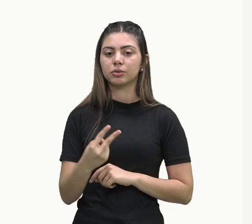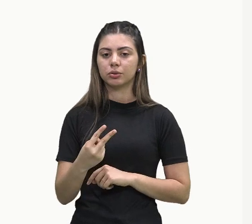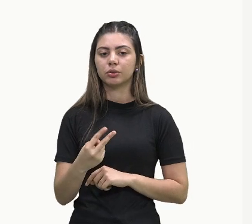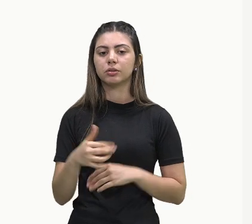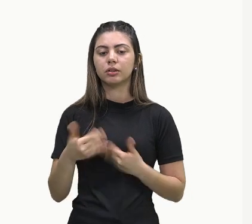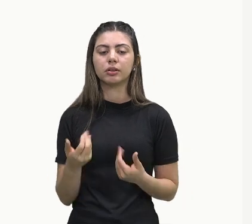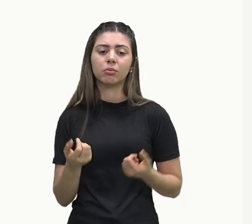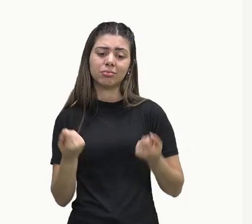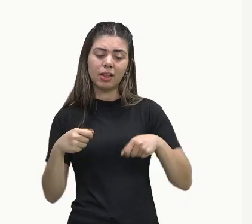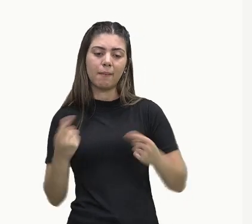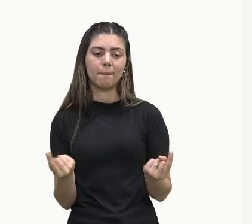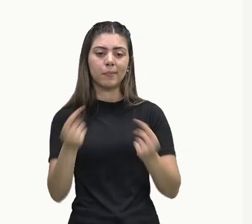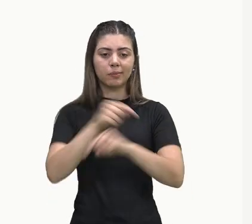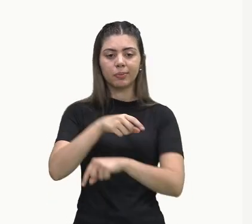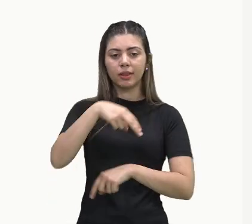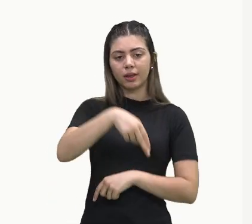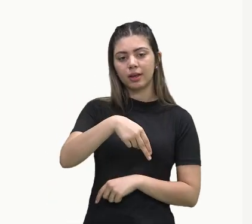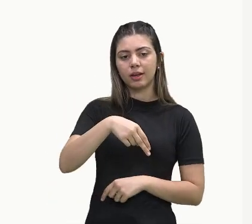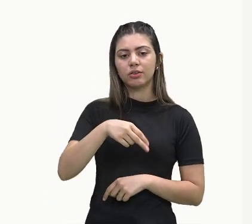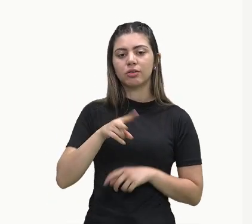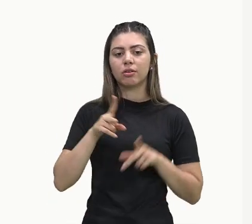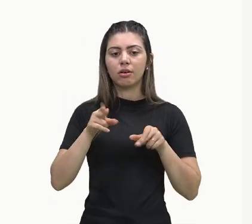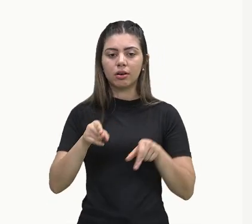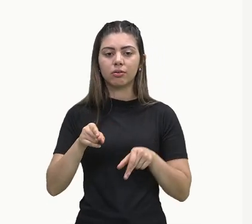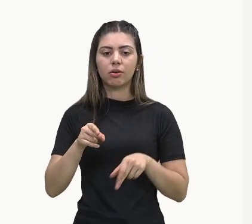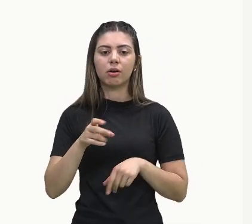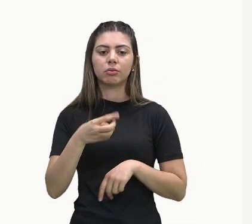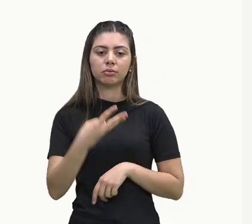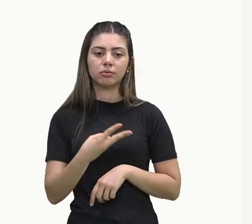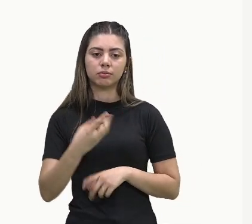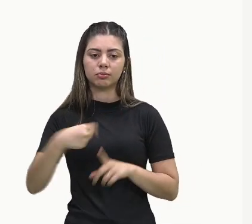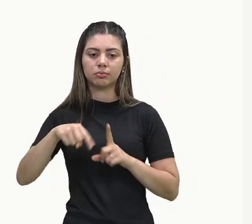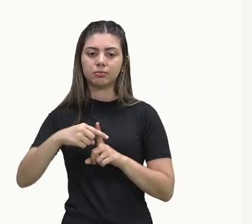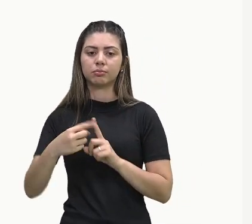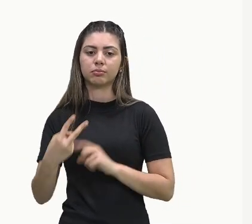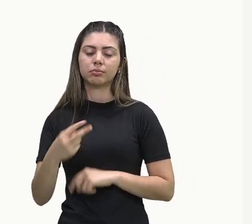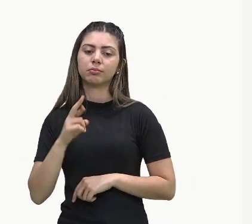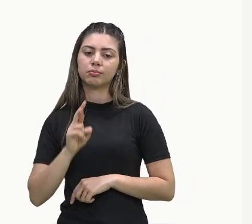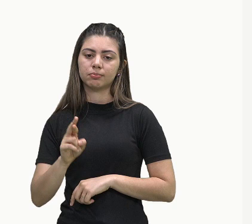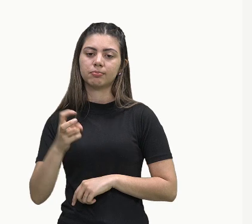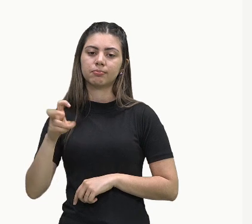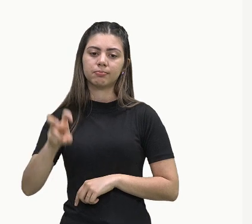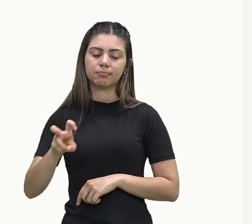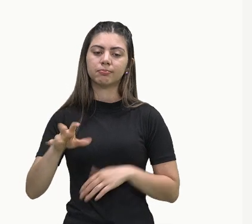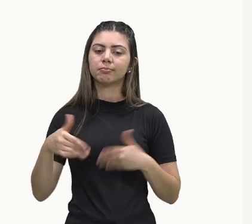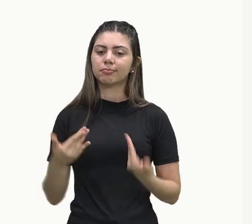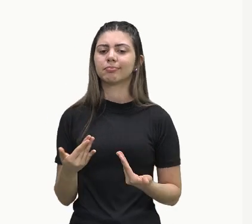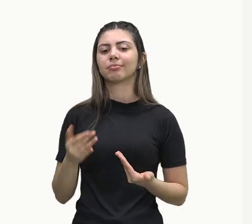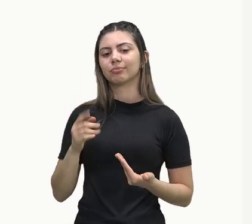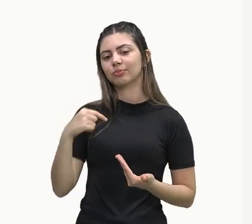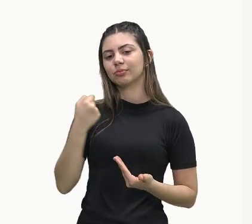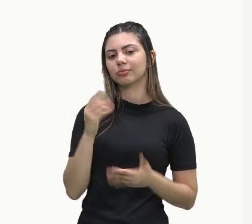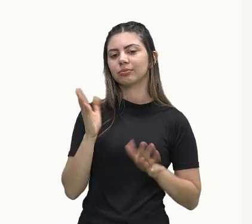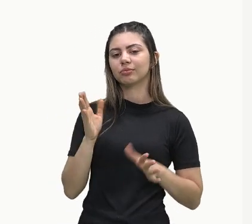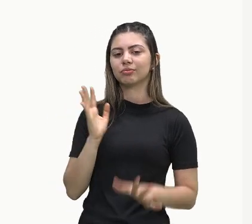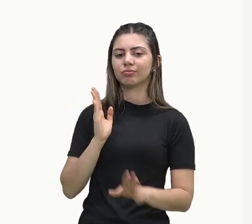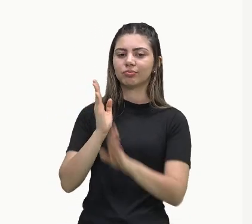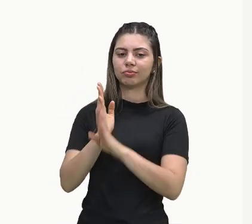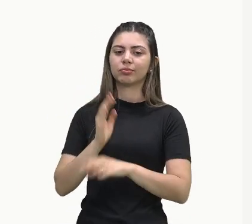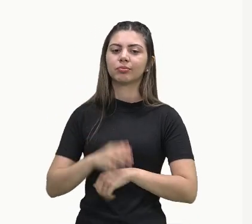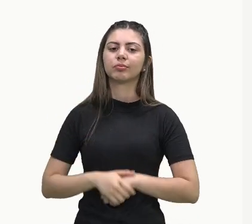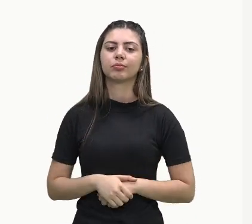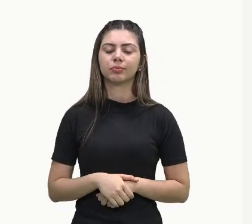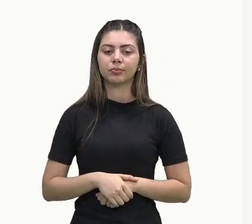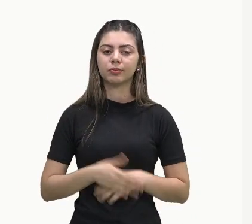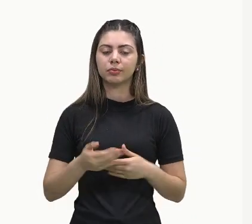igual a 3 + 2 ou seja n vai ser igual a quanto n vai ser igual a 5 então nós temos aqui ó a nossa forma genérica é